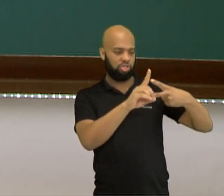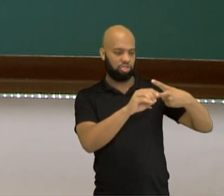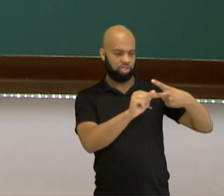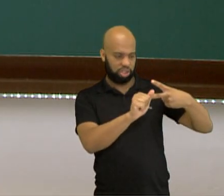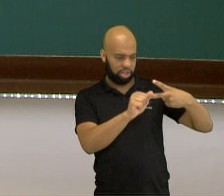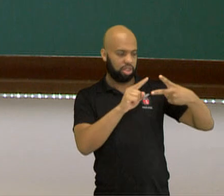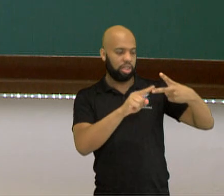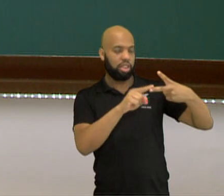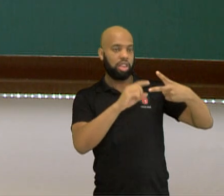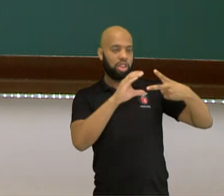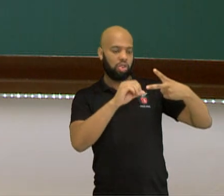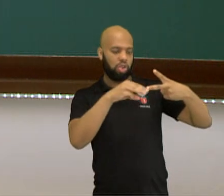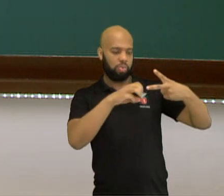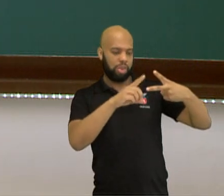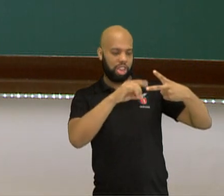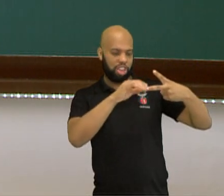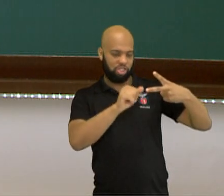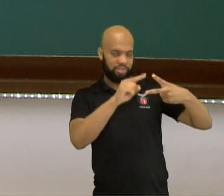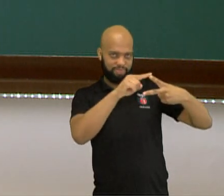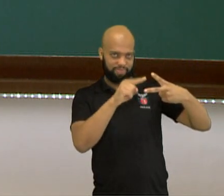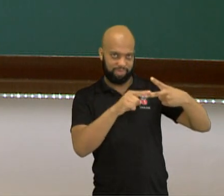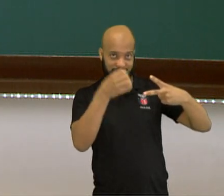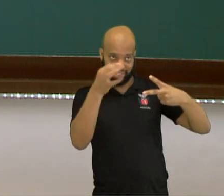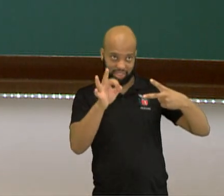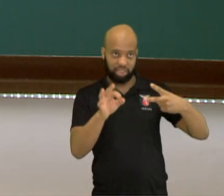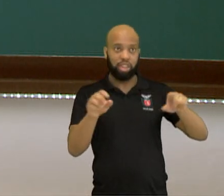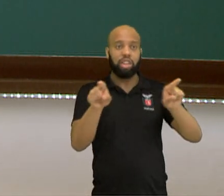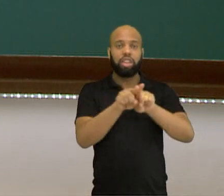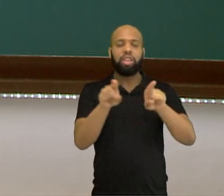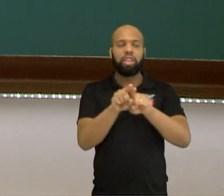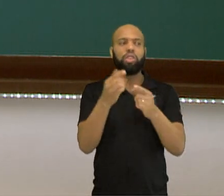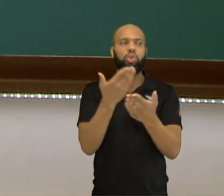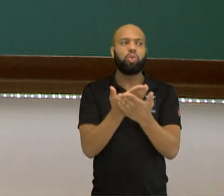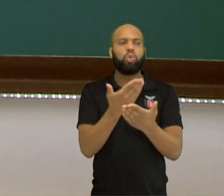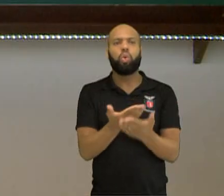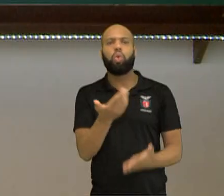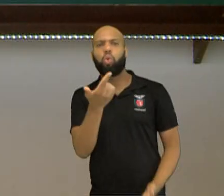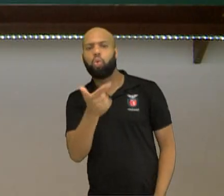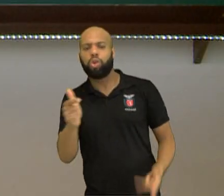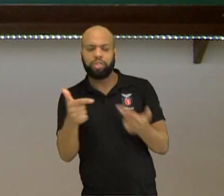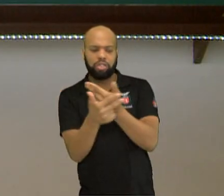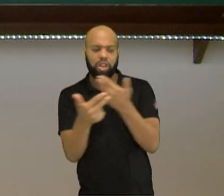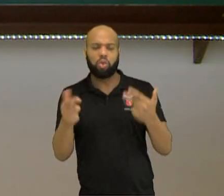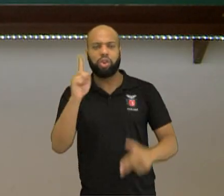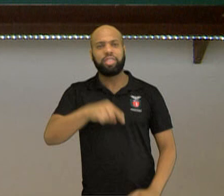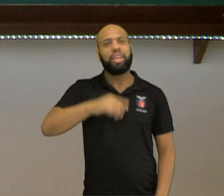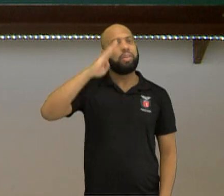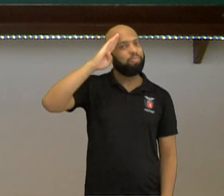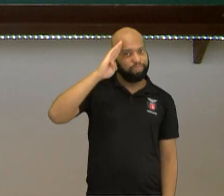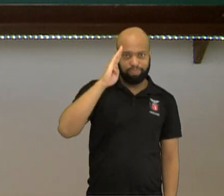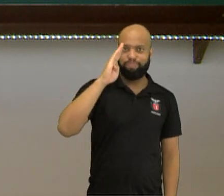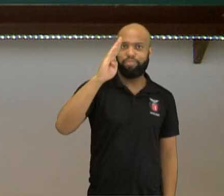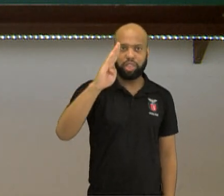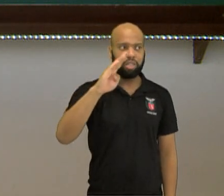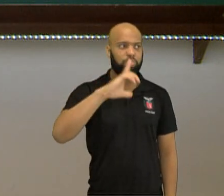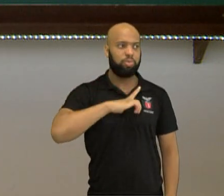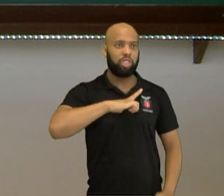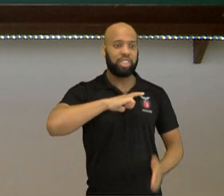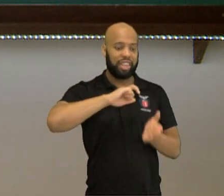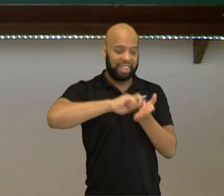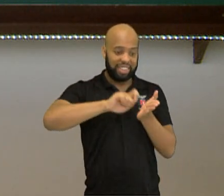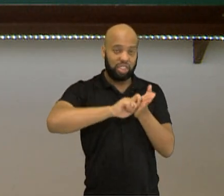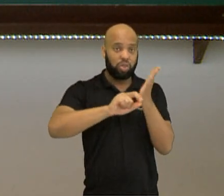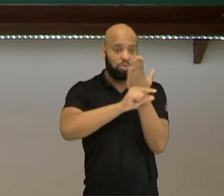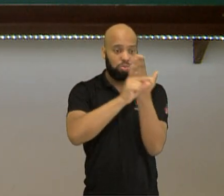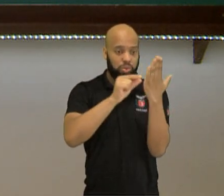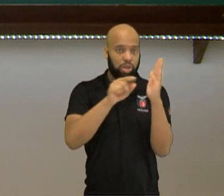e tragédia, né? Aí nós vimos também os principais escritores